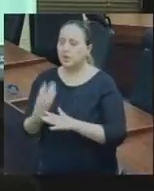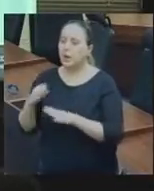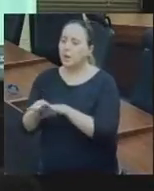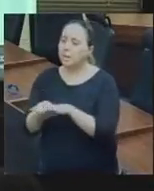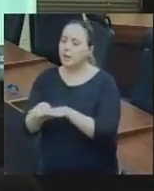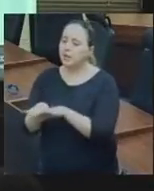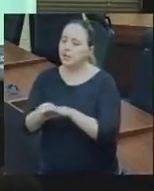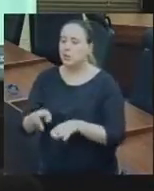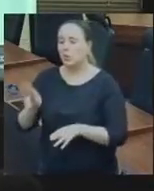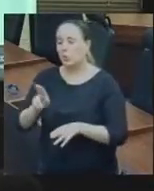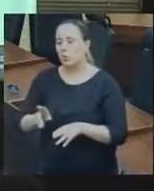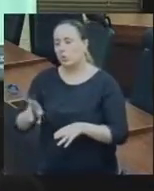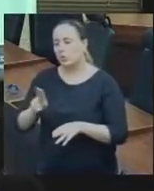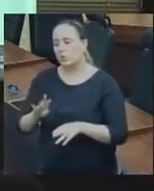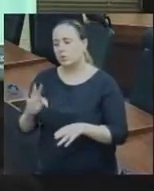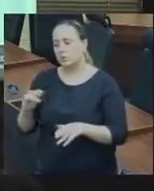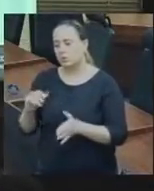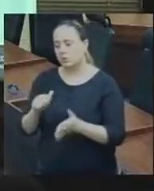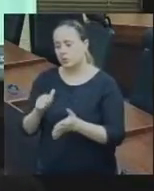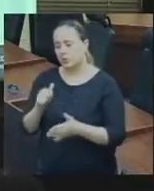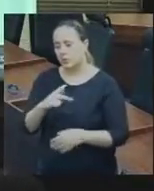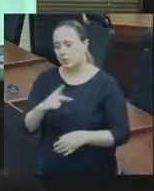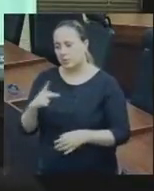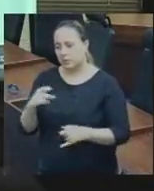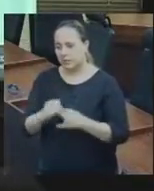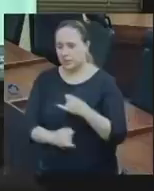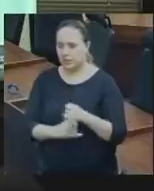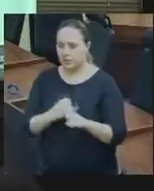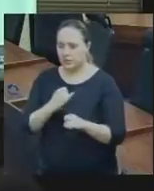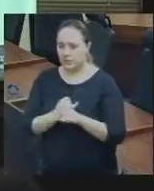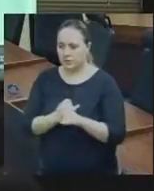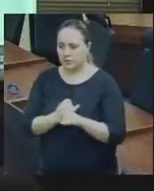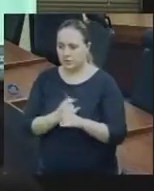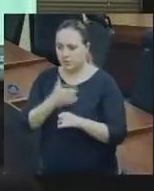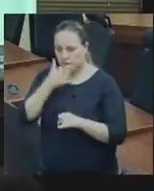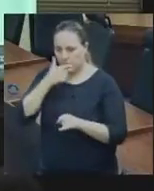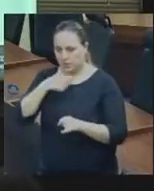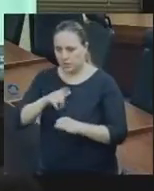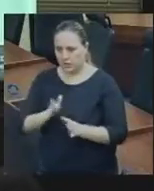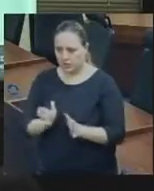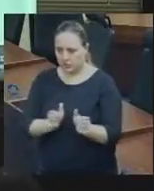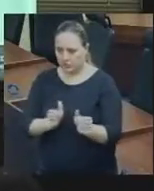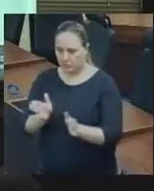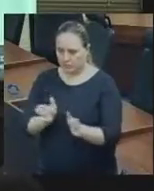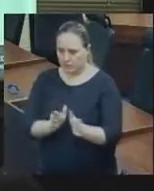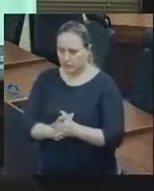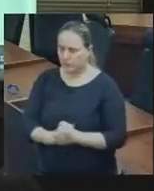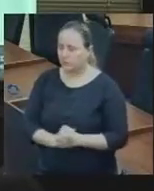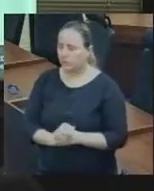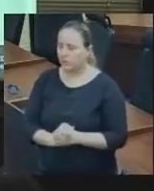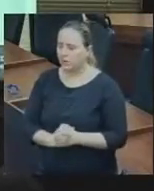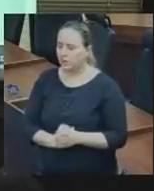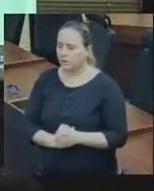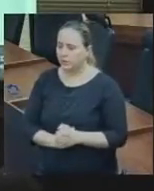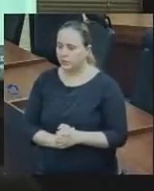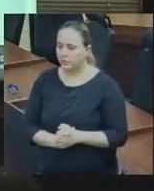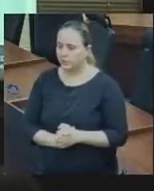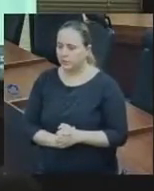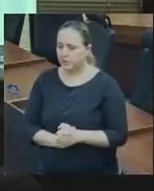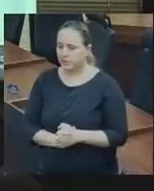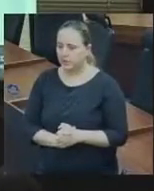utilizados em todos os aplicativos de internet para torná-los acessível e que no brasil já foi é